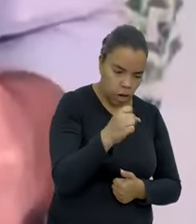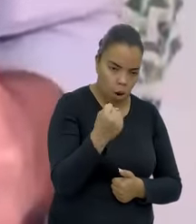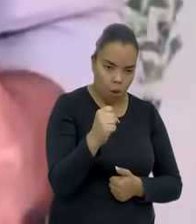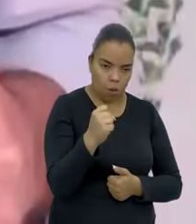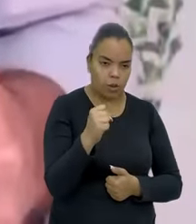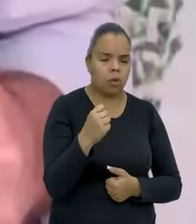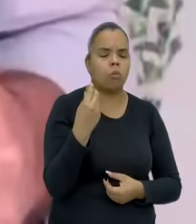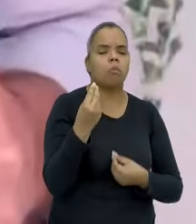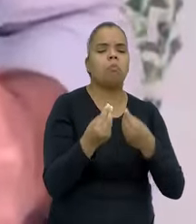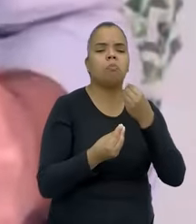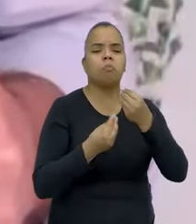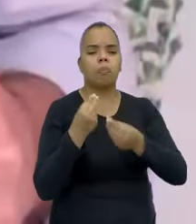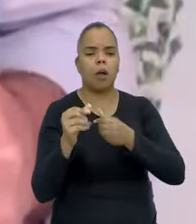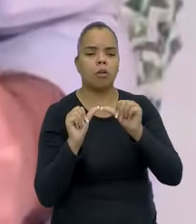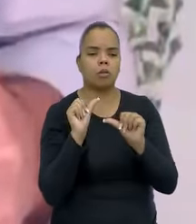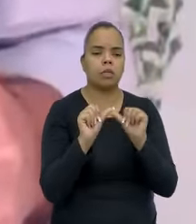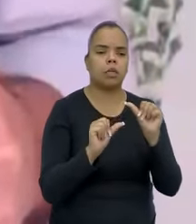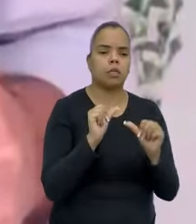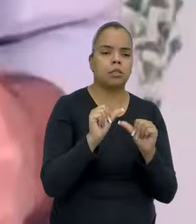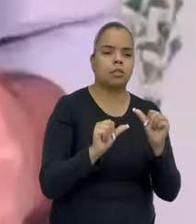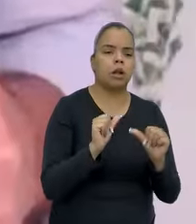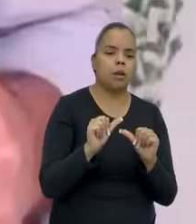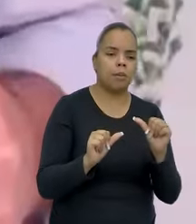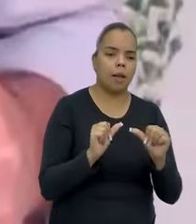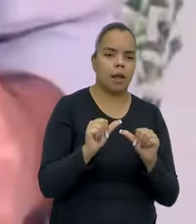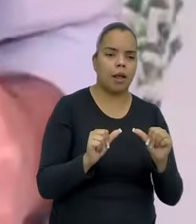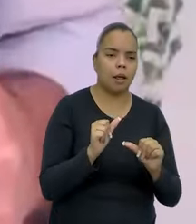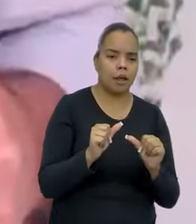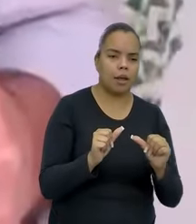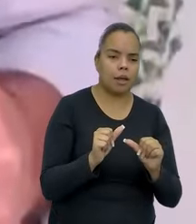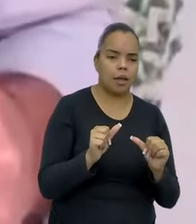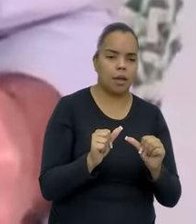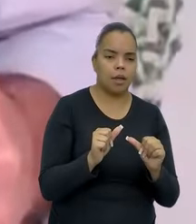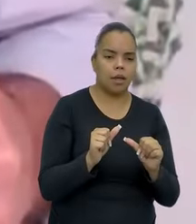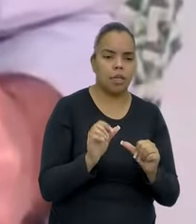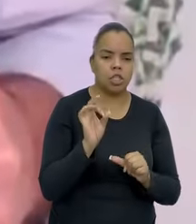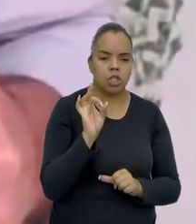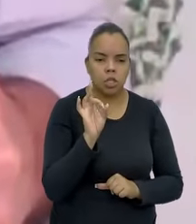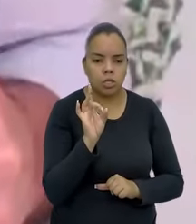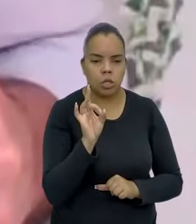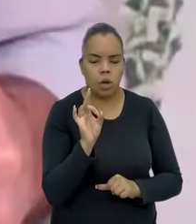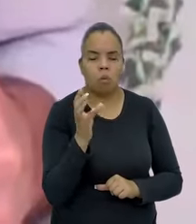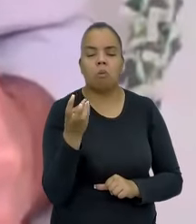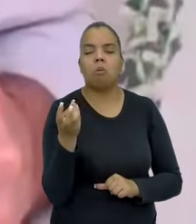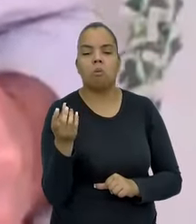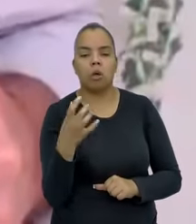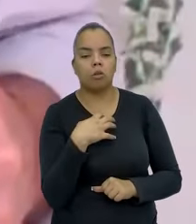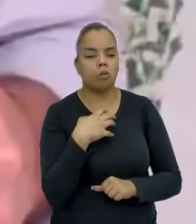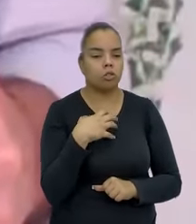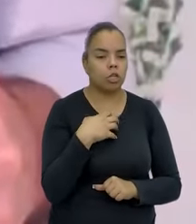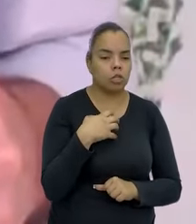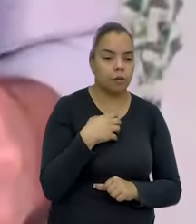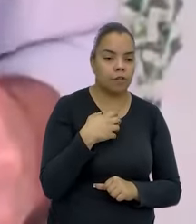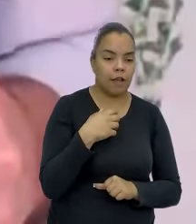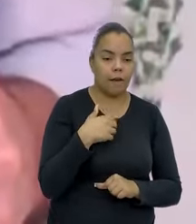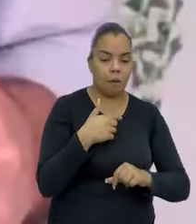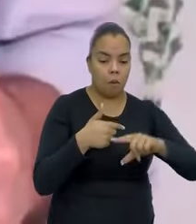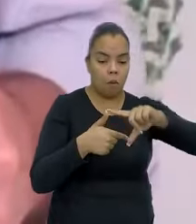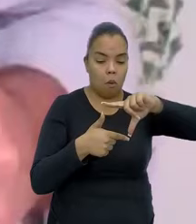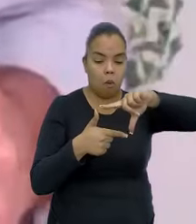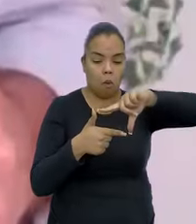eu posso transformar esse retângulo em apenas quadrado é claro que o nó